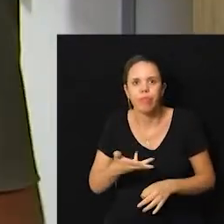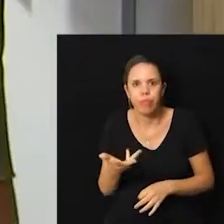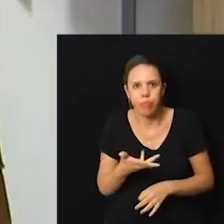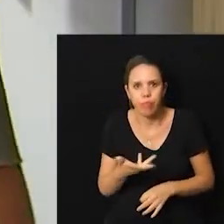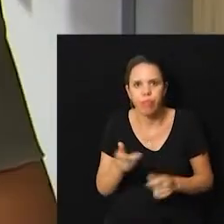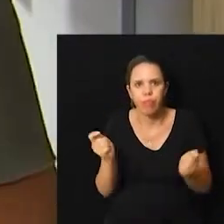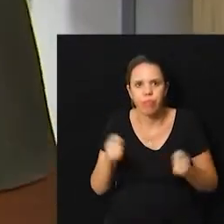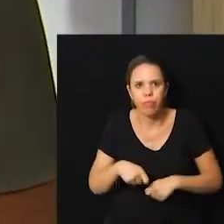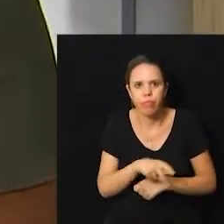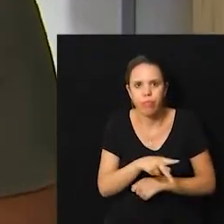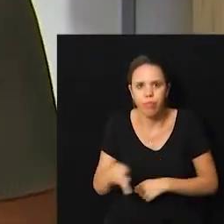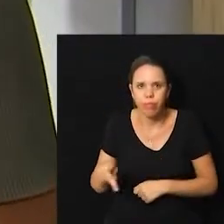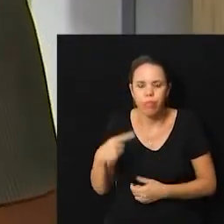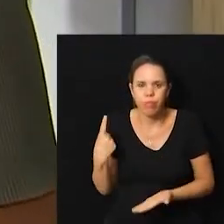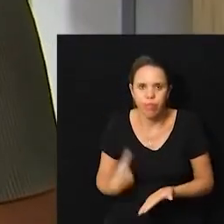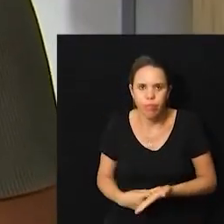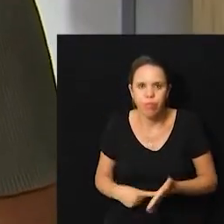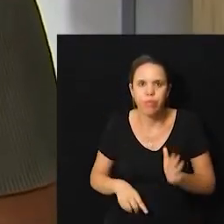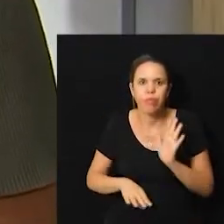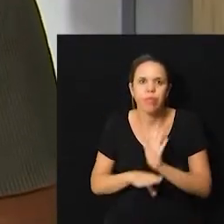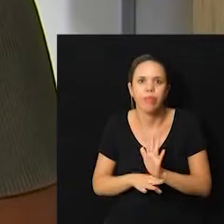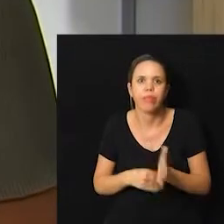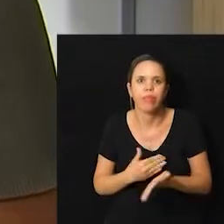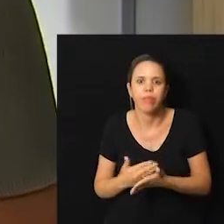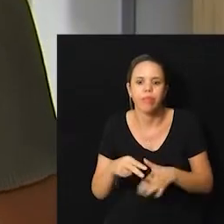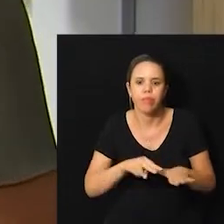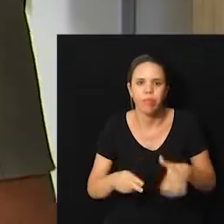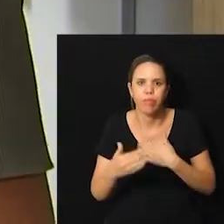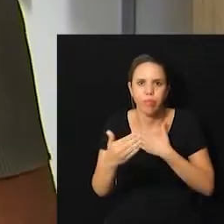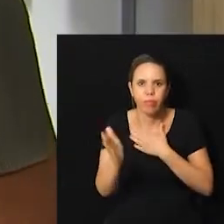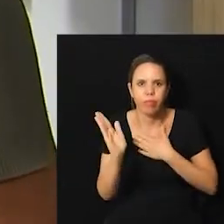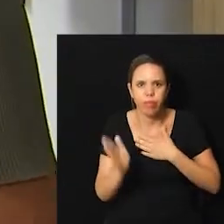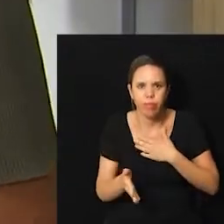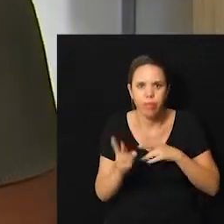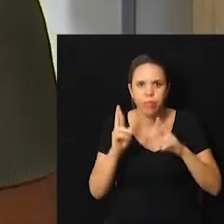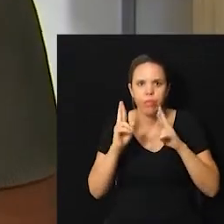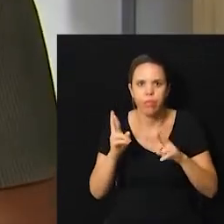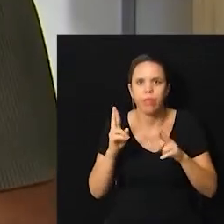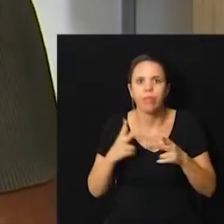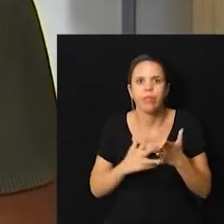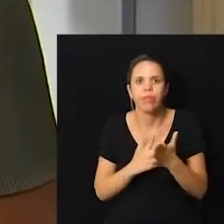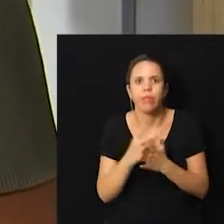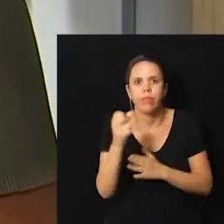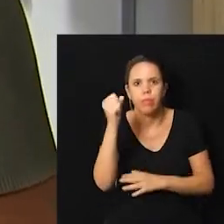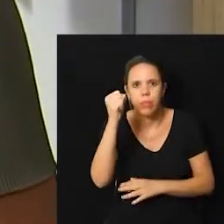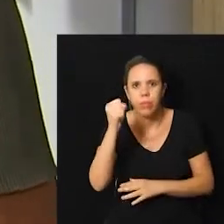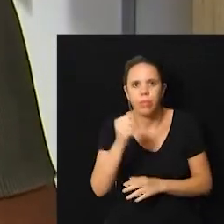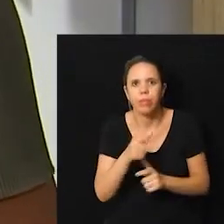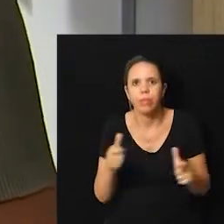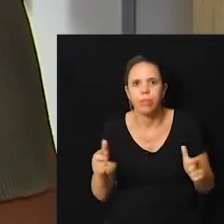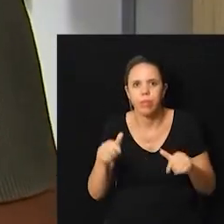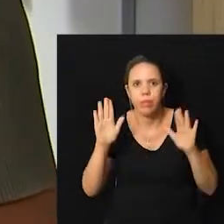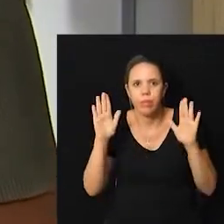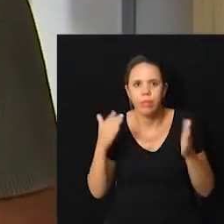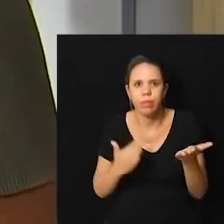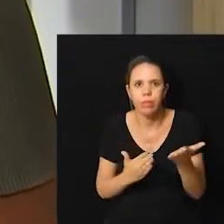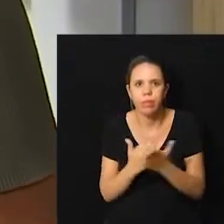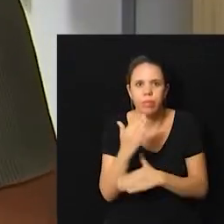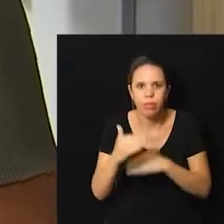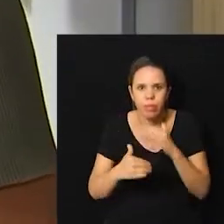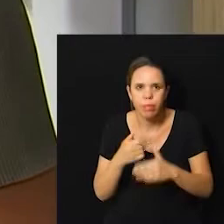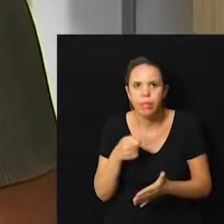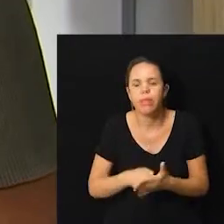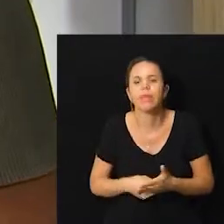certo e com toda a celeridade que o presidente se comprometeu, no início da semana que vem, a nossa expectativa é muito